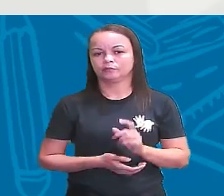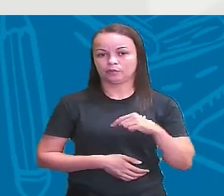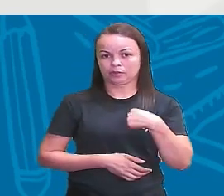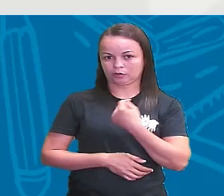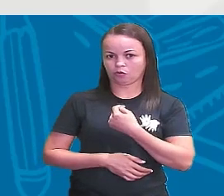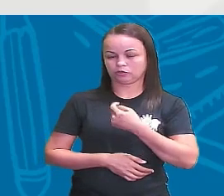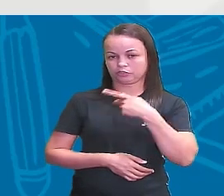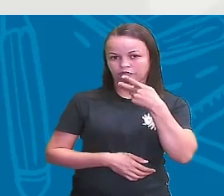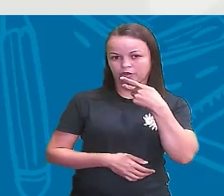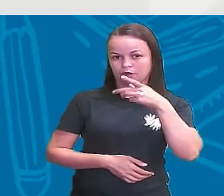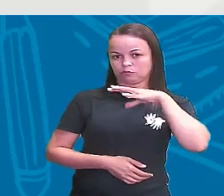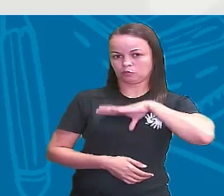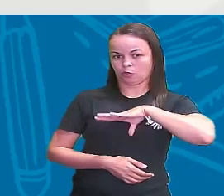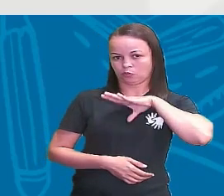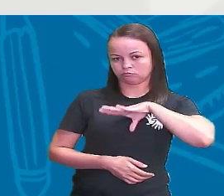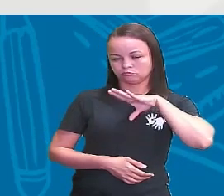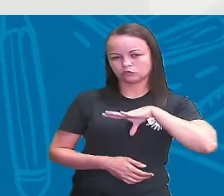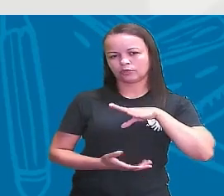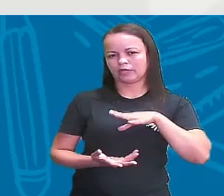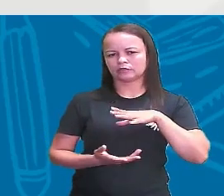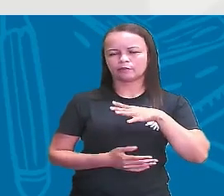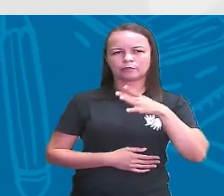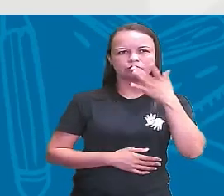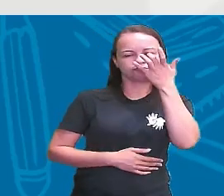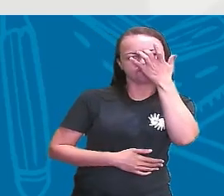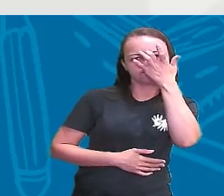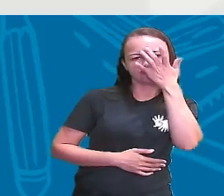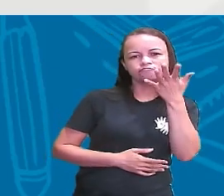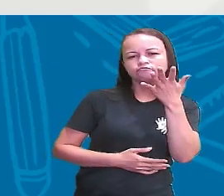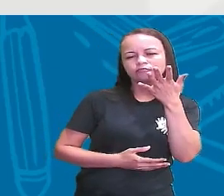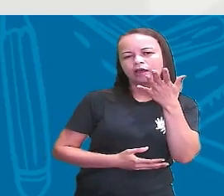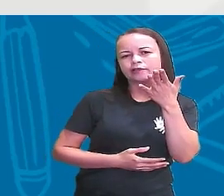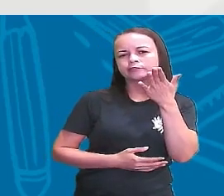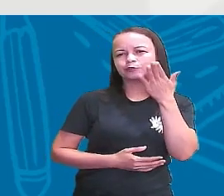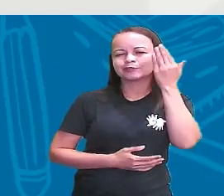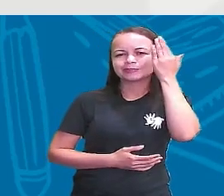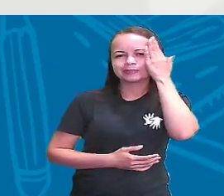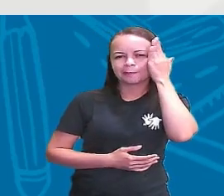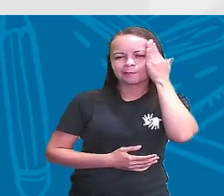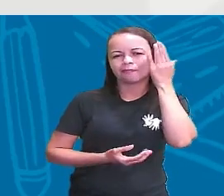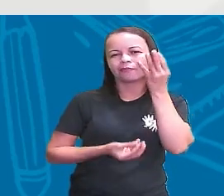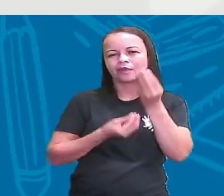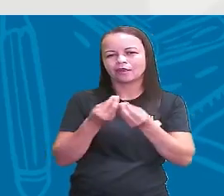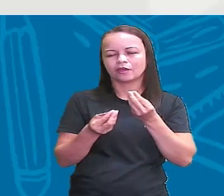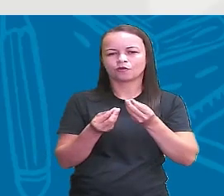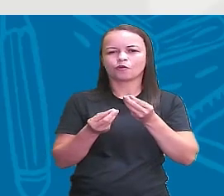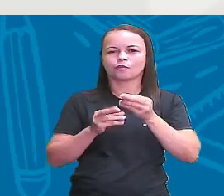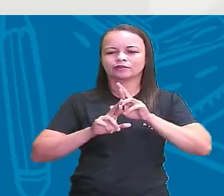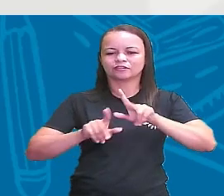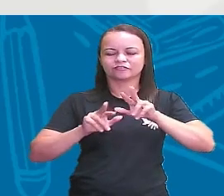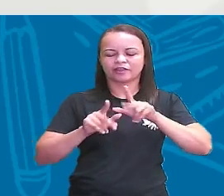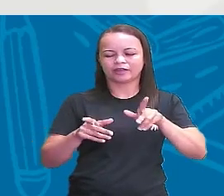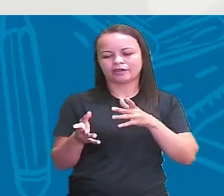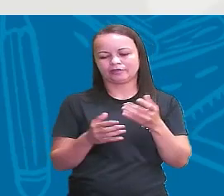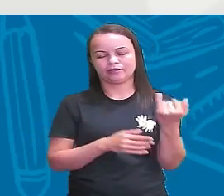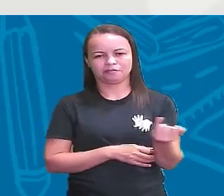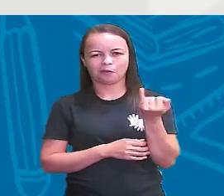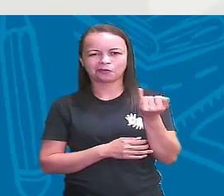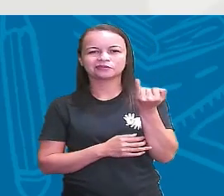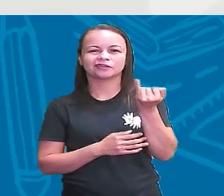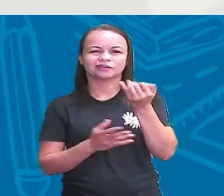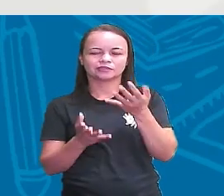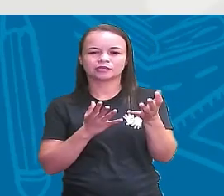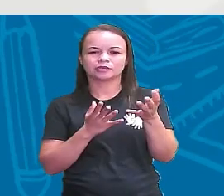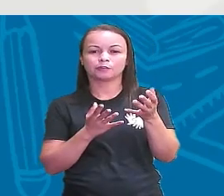portuguesa, acaba que é mais fácil a gente identificar a diferença do ser e do estar, porque em português a gente